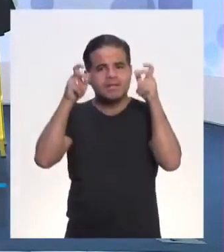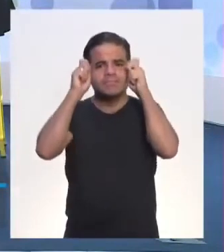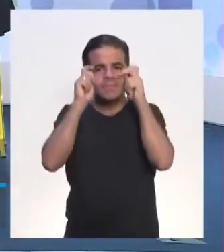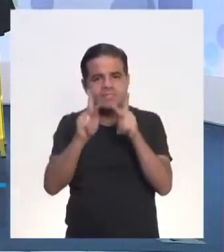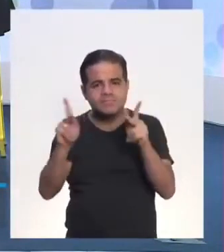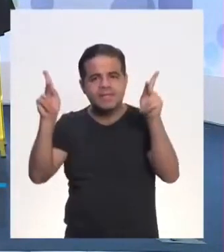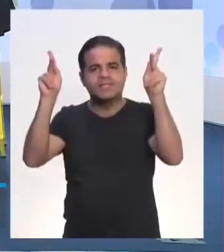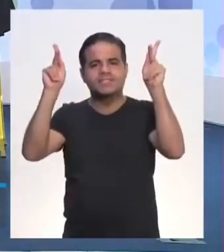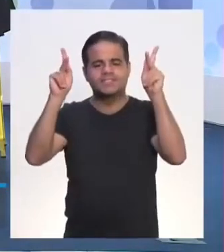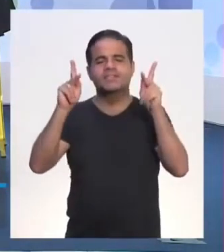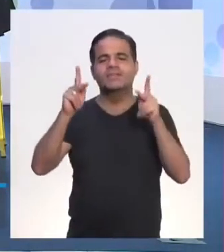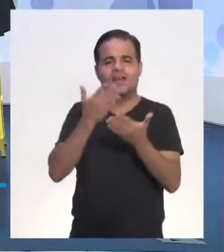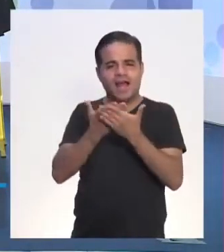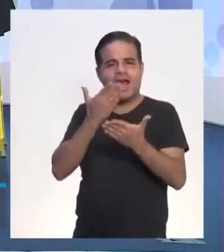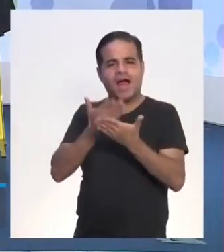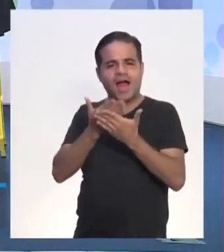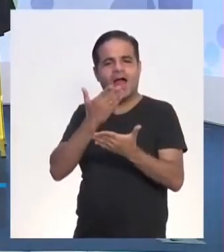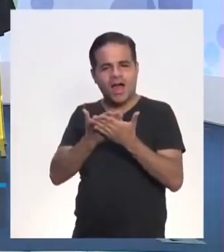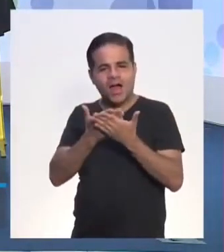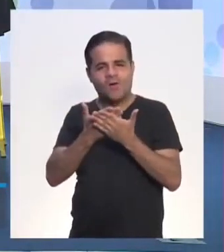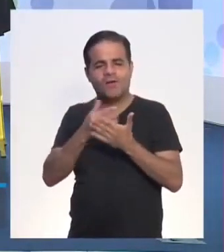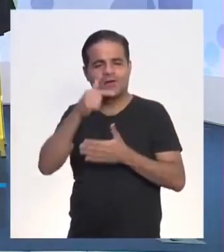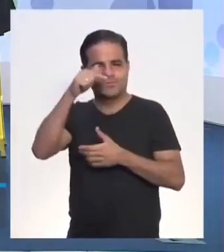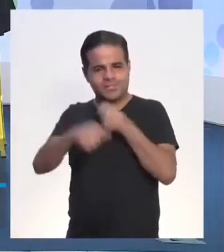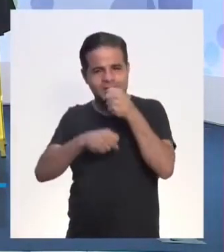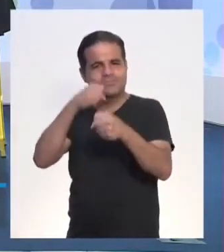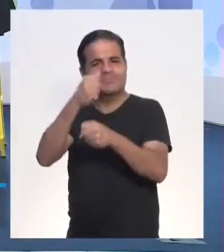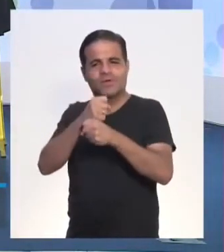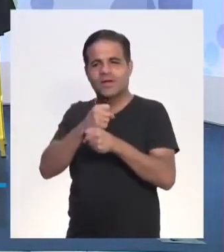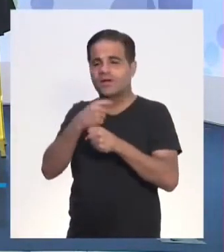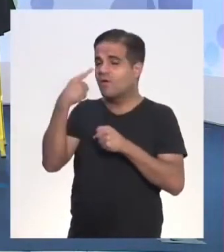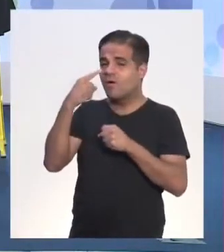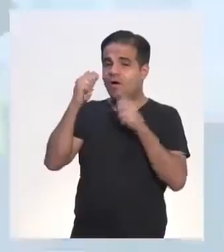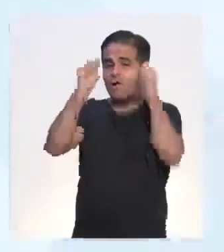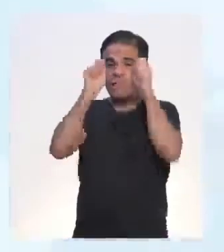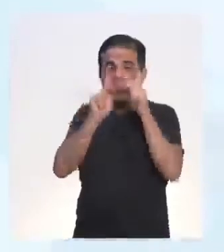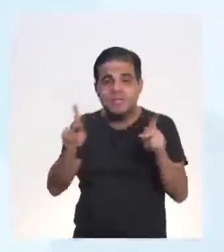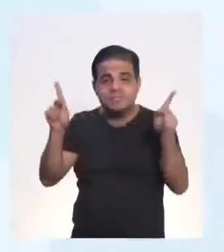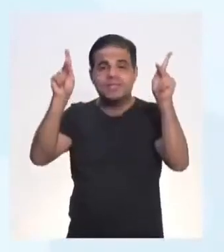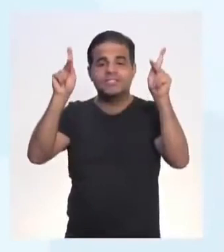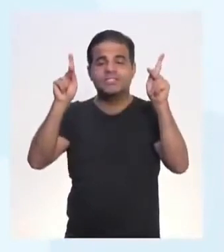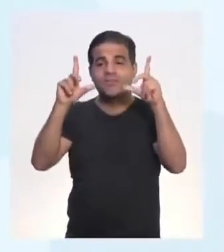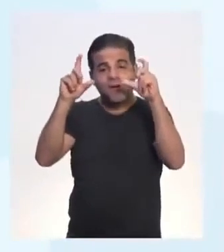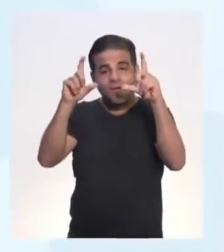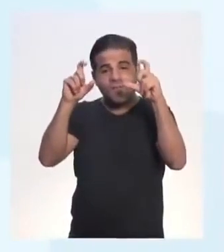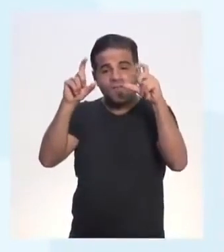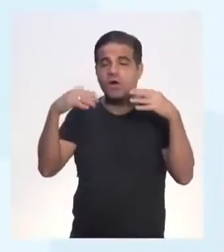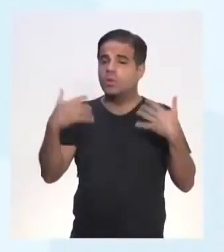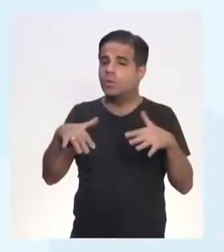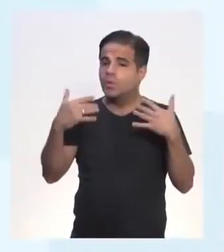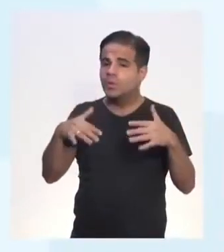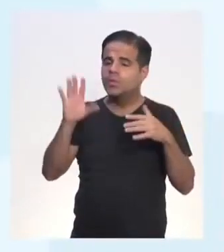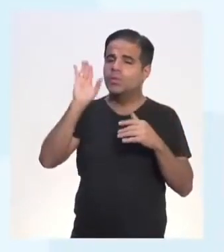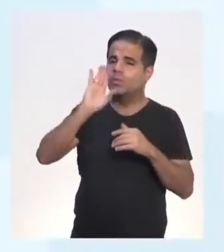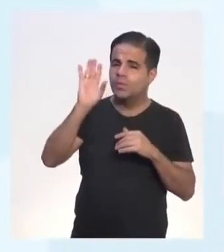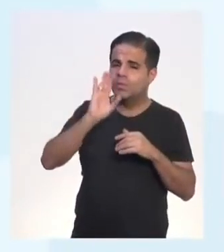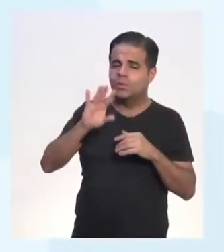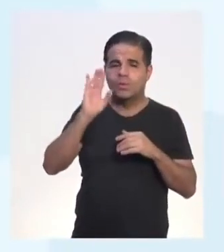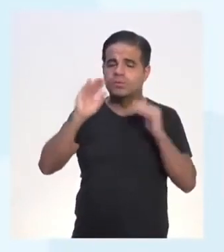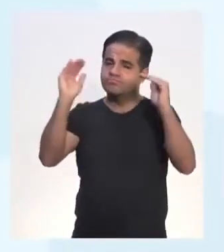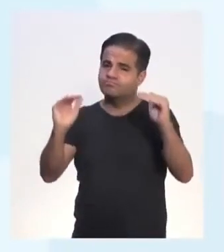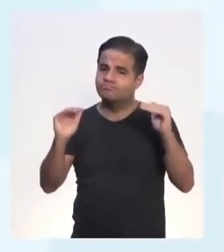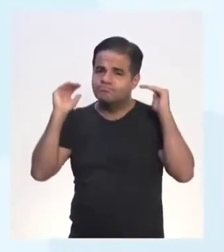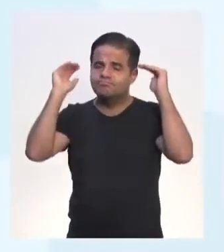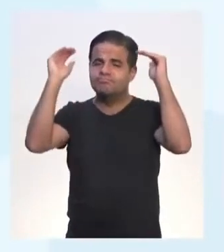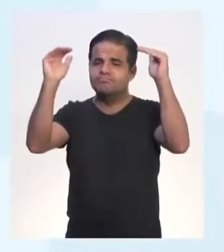aula do sétimo ano, do né? sexto ano. Do sexto ano, né? E aqui, ó, a perspectiva da foto foi uma perspectiva de